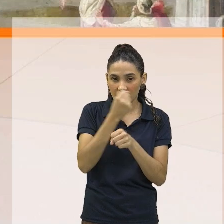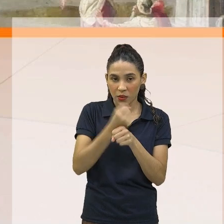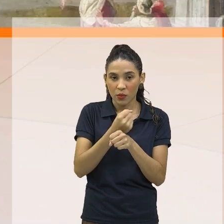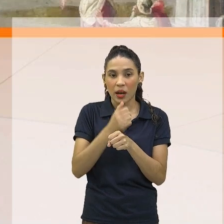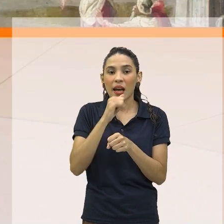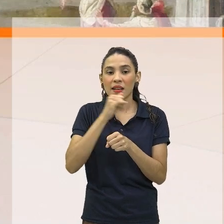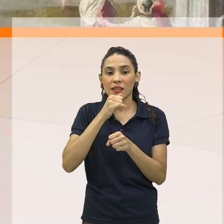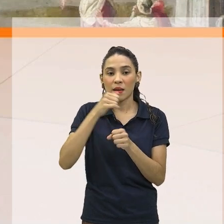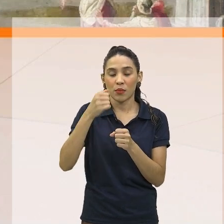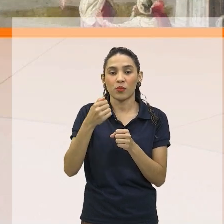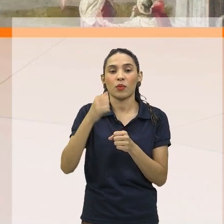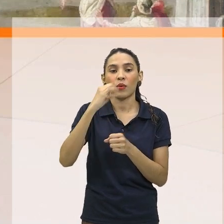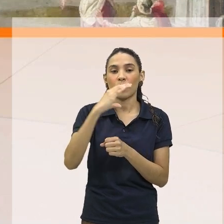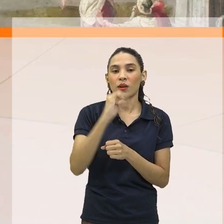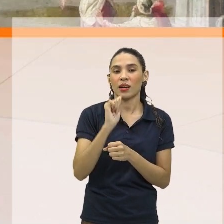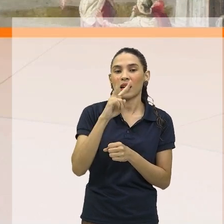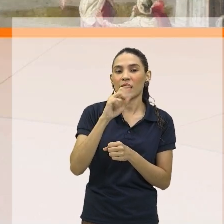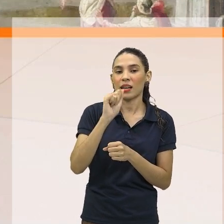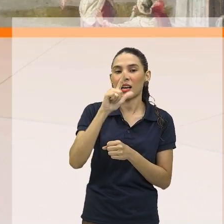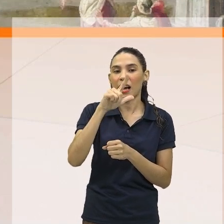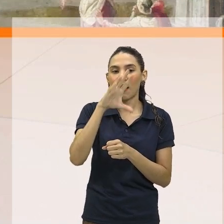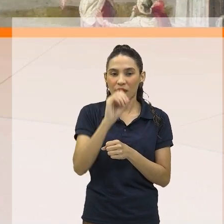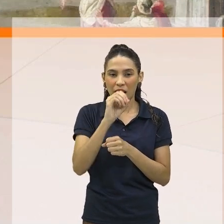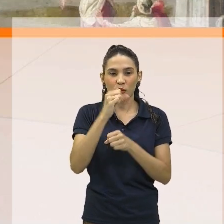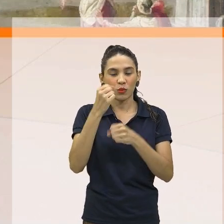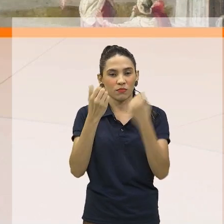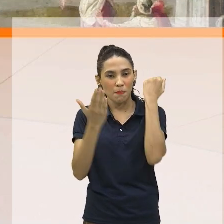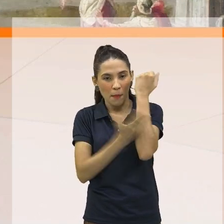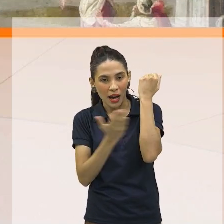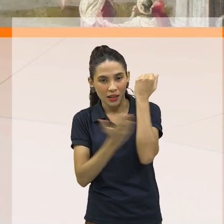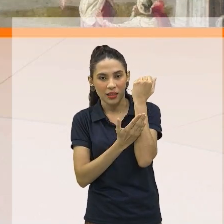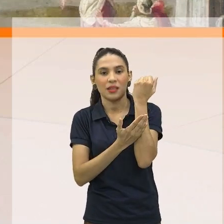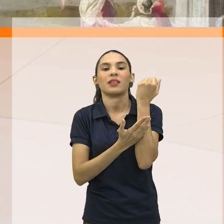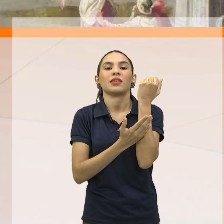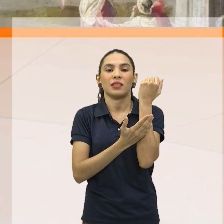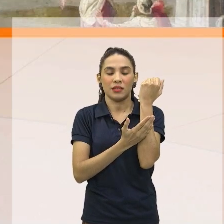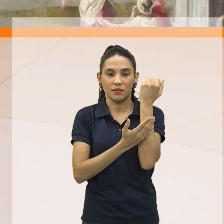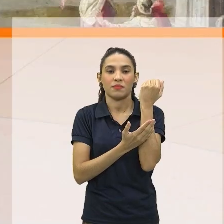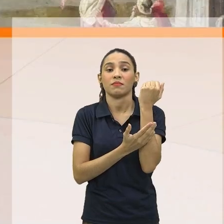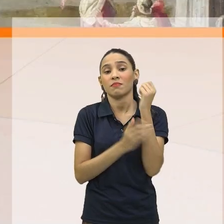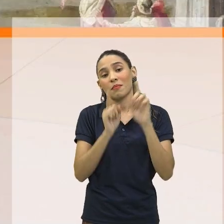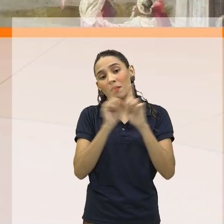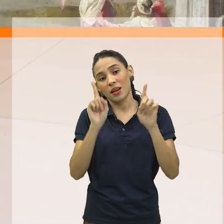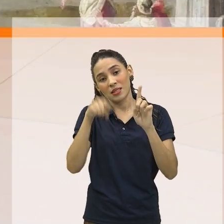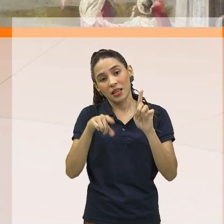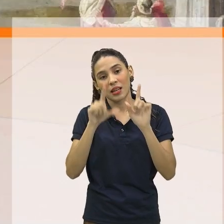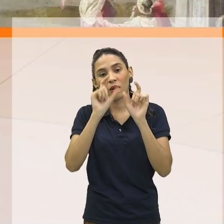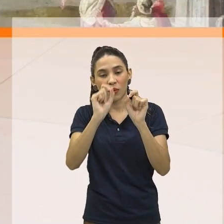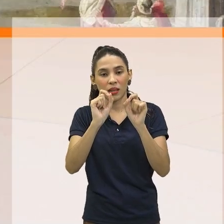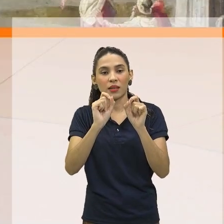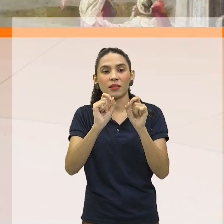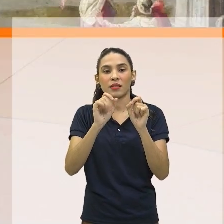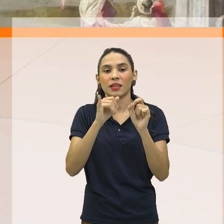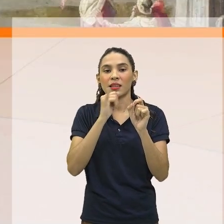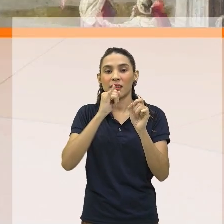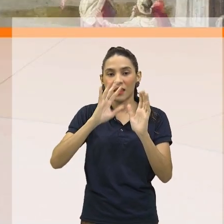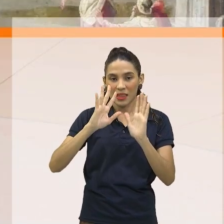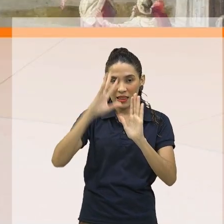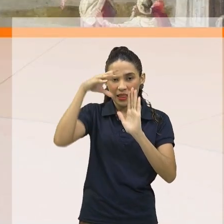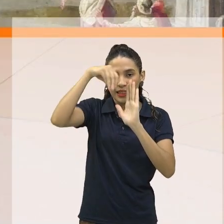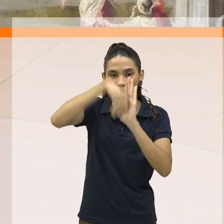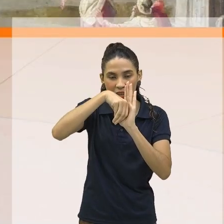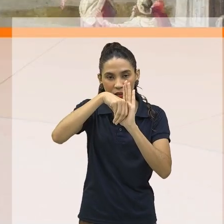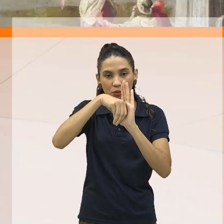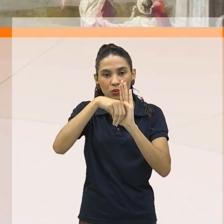de um cavalo que era construído em madeira, mas ele era oco por dentro,